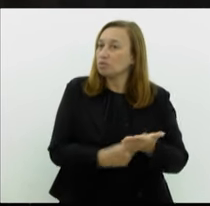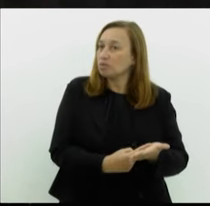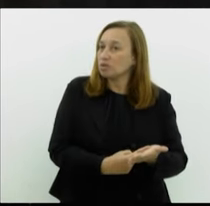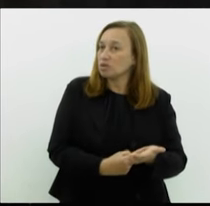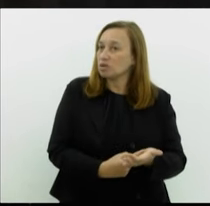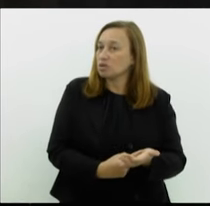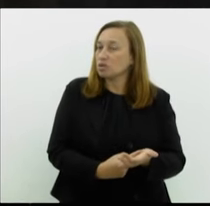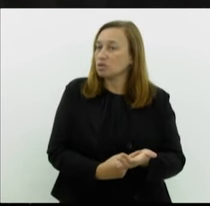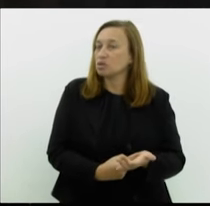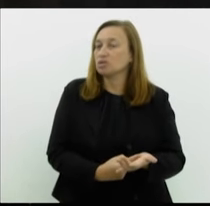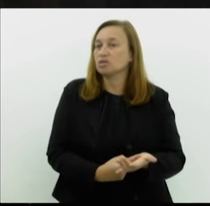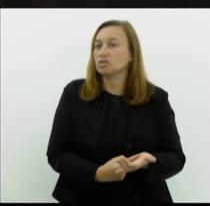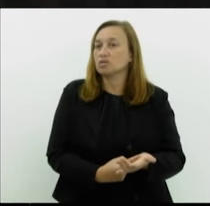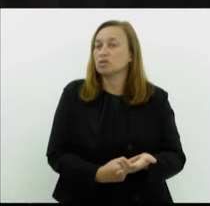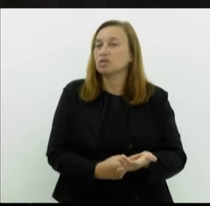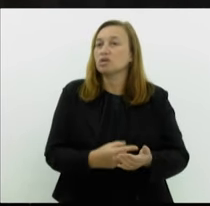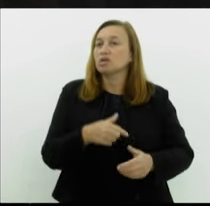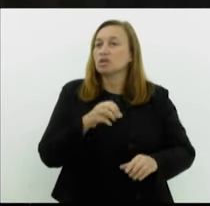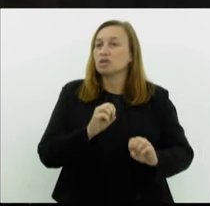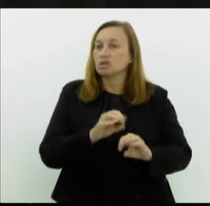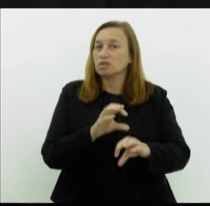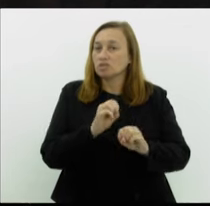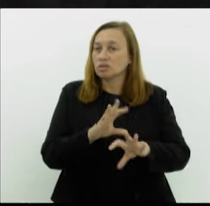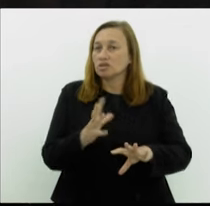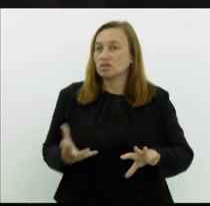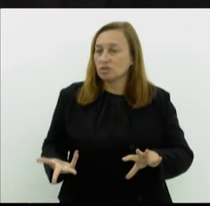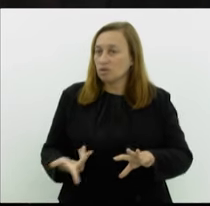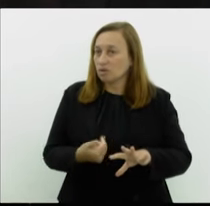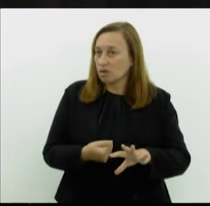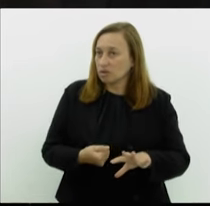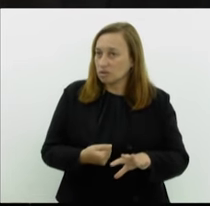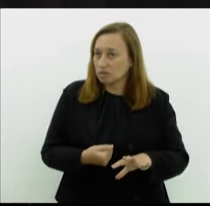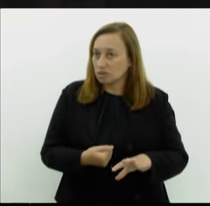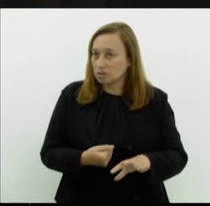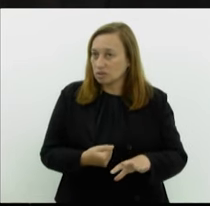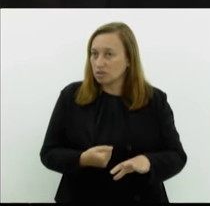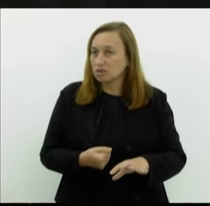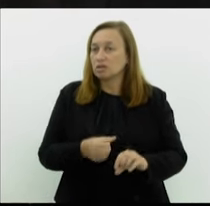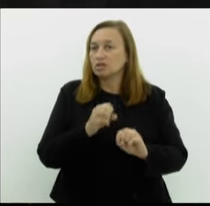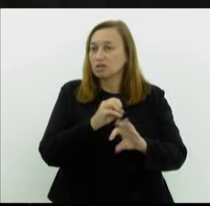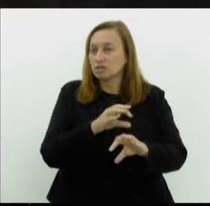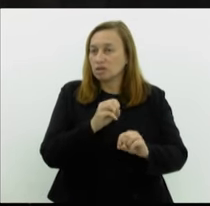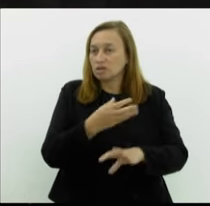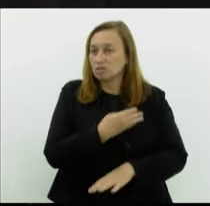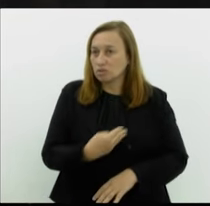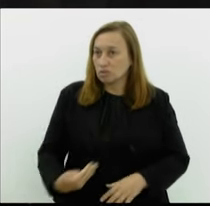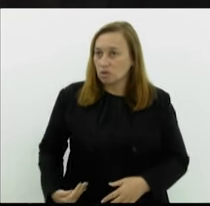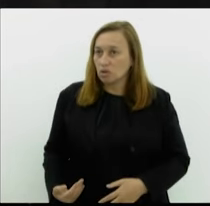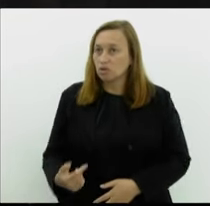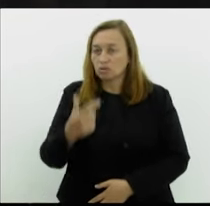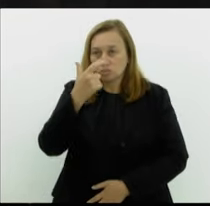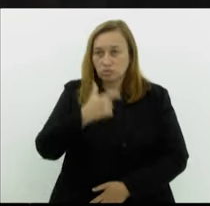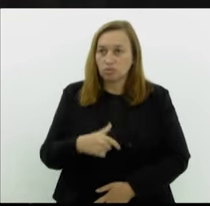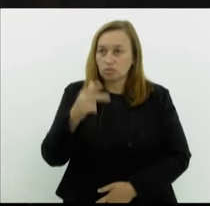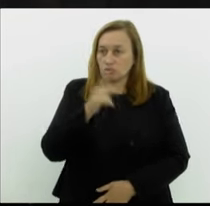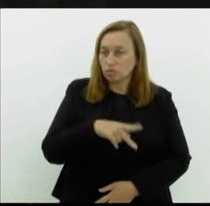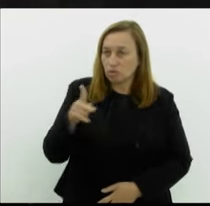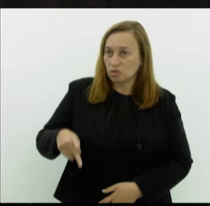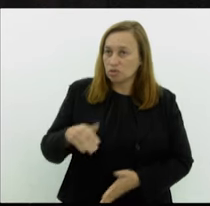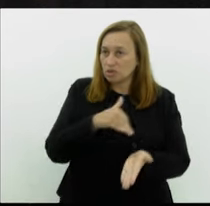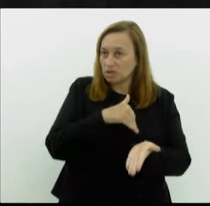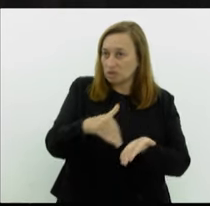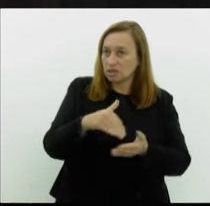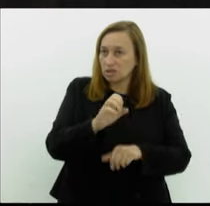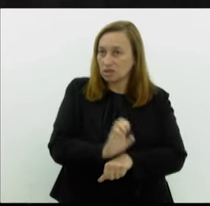com a entrega de educação de qualidade, sobretudo educação pública. Eu, enquanto professora da